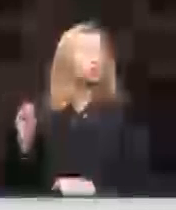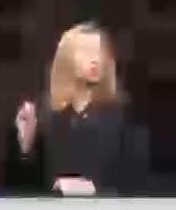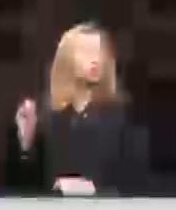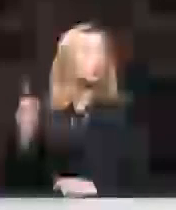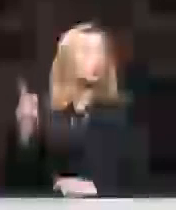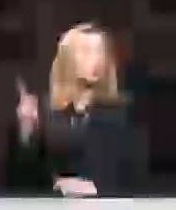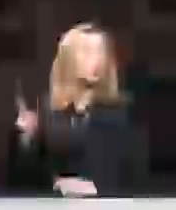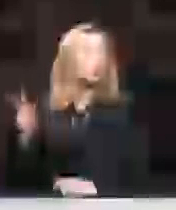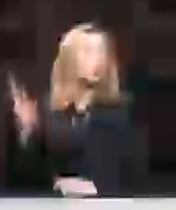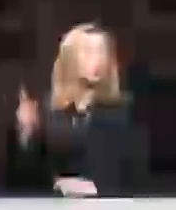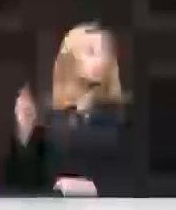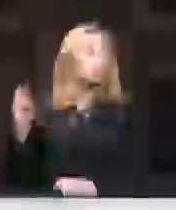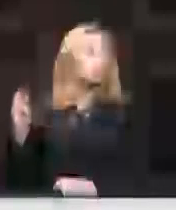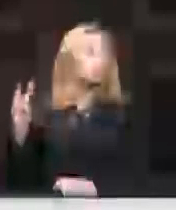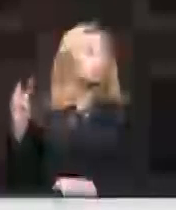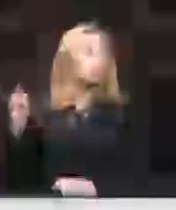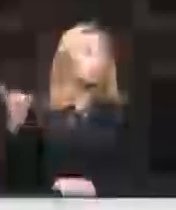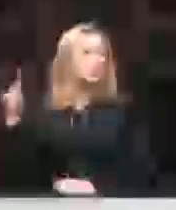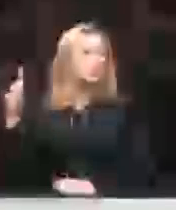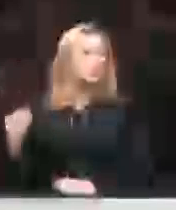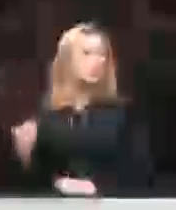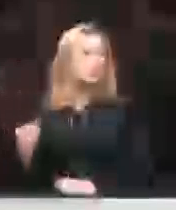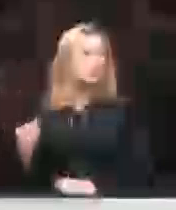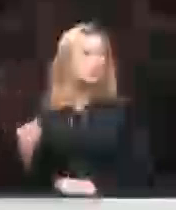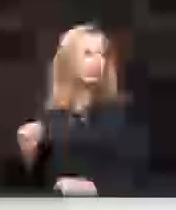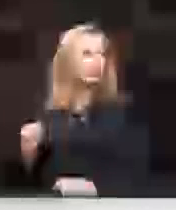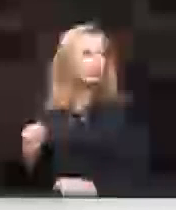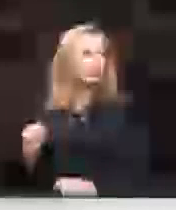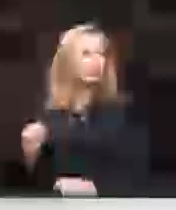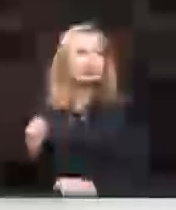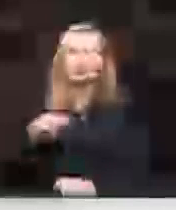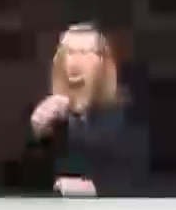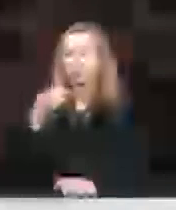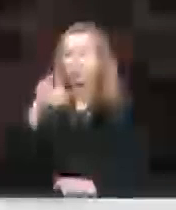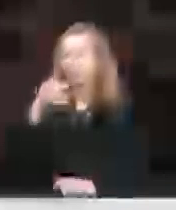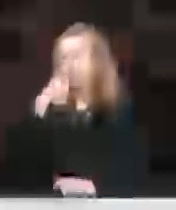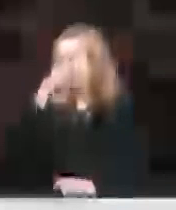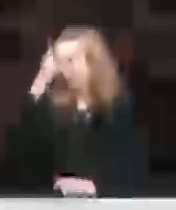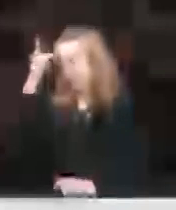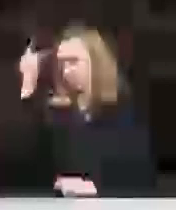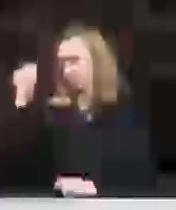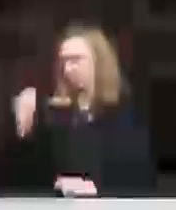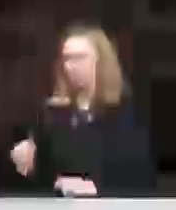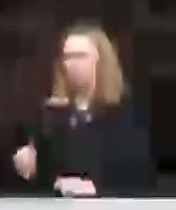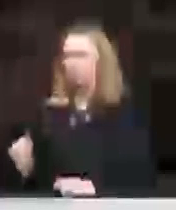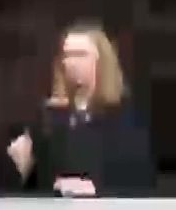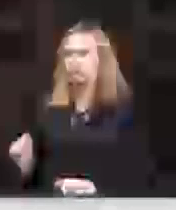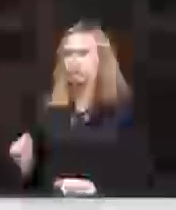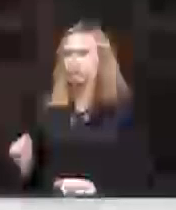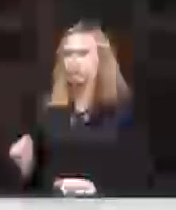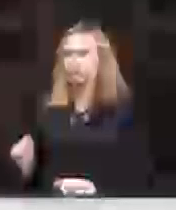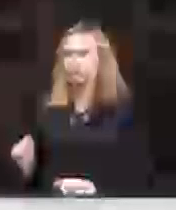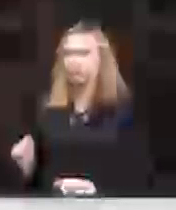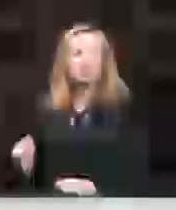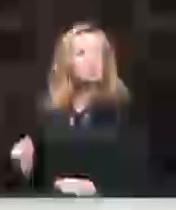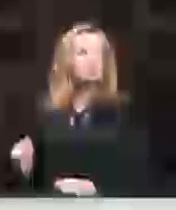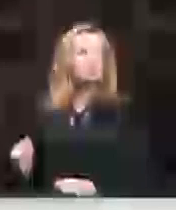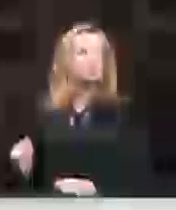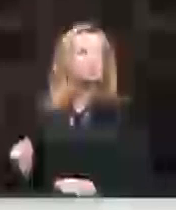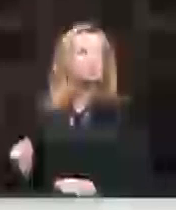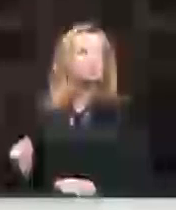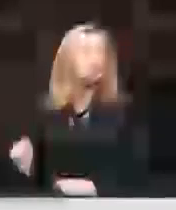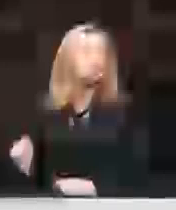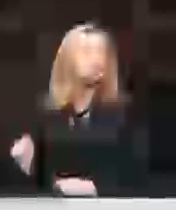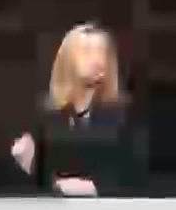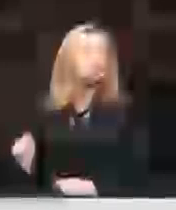que a aposentadoria era honrada com recursos do Tesouro, que o IPERJ antigo, ou IPEG, ou IPS no antigo Estado do